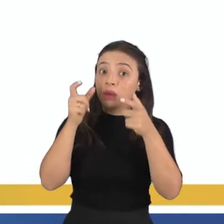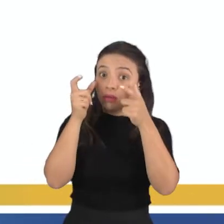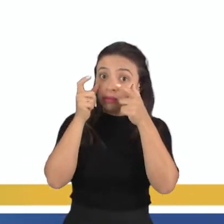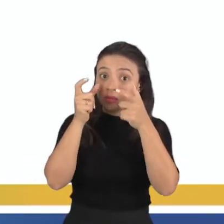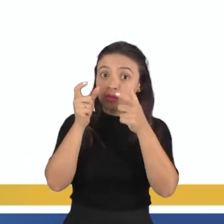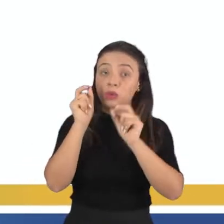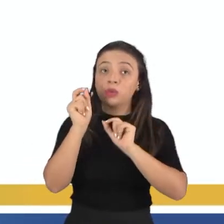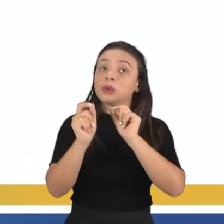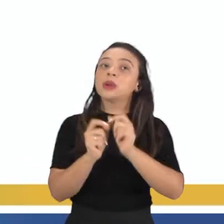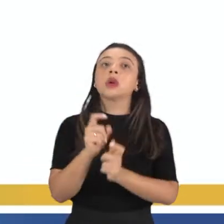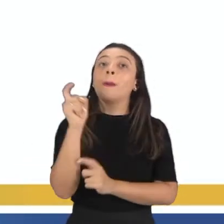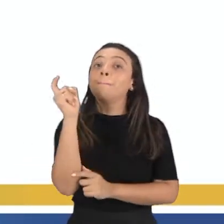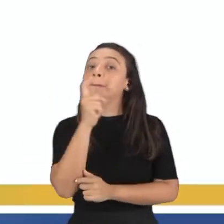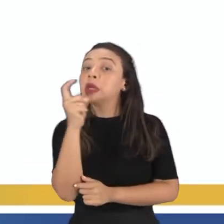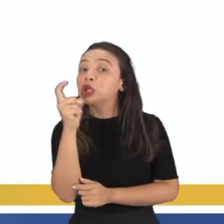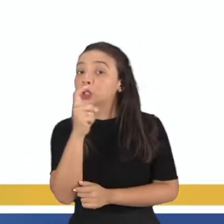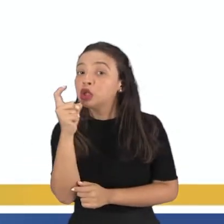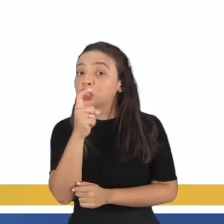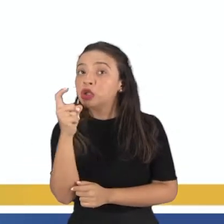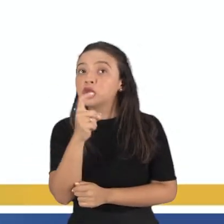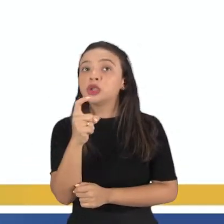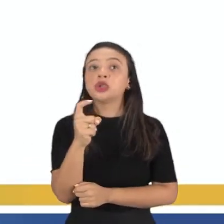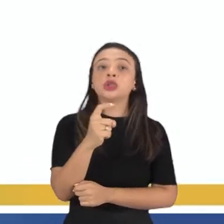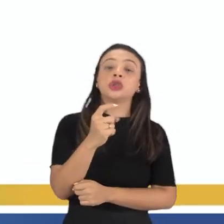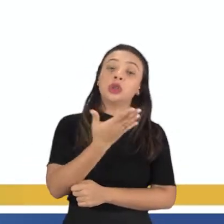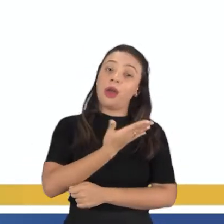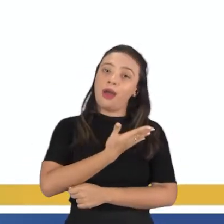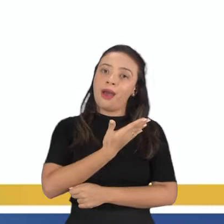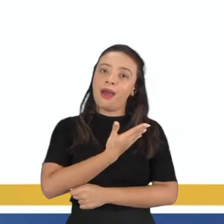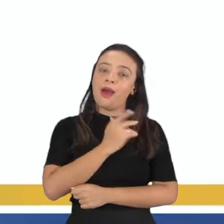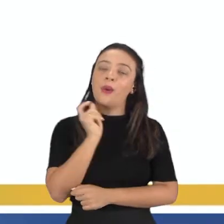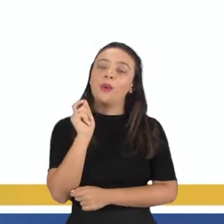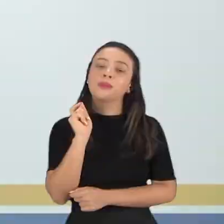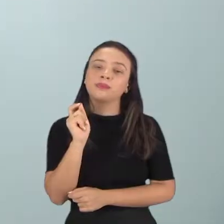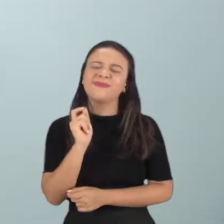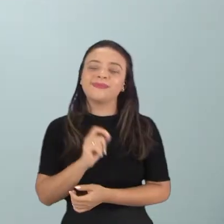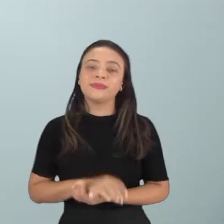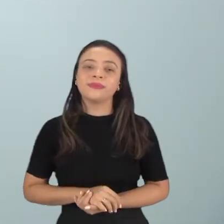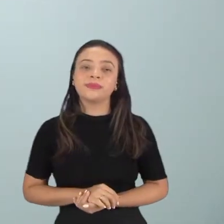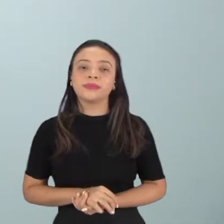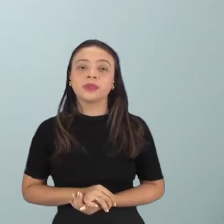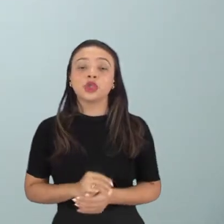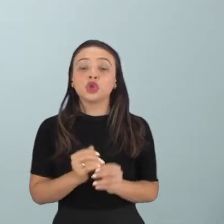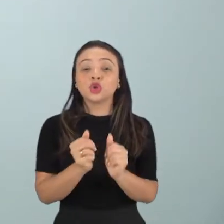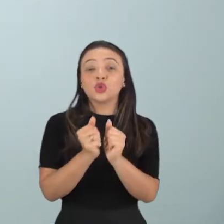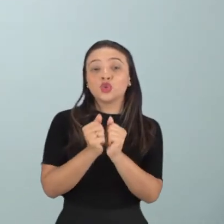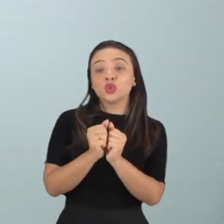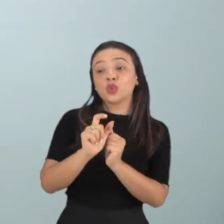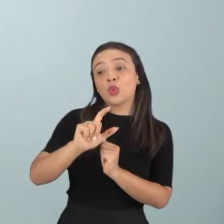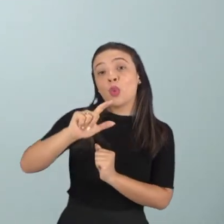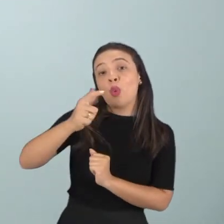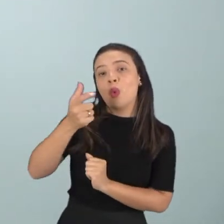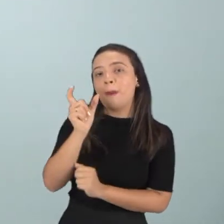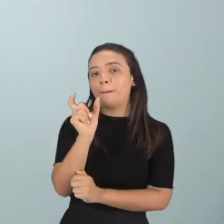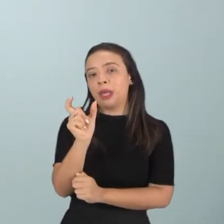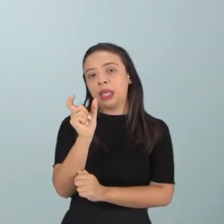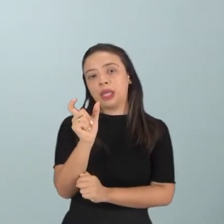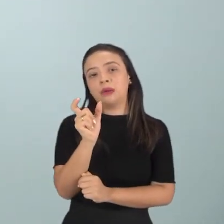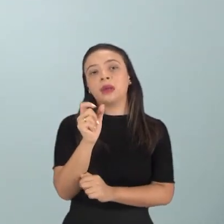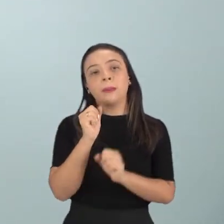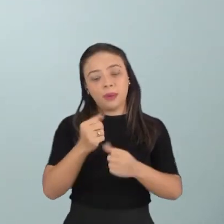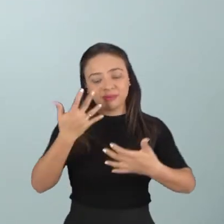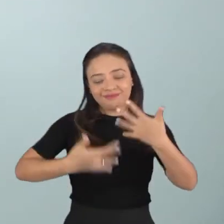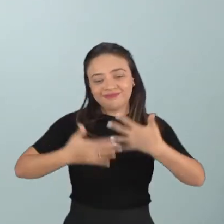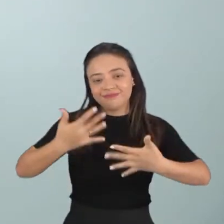com os Friends Porque os povos Friends ou falsos combinados eles vem junto com as palavras cognatas e